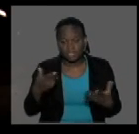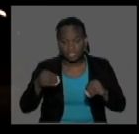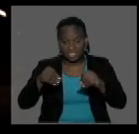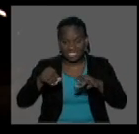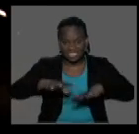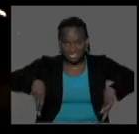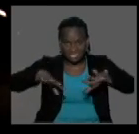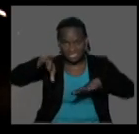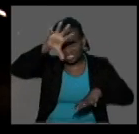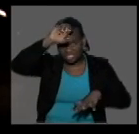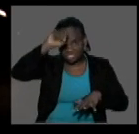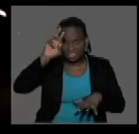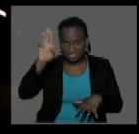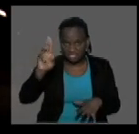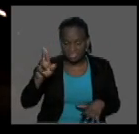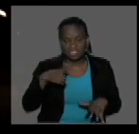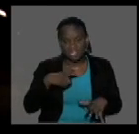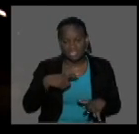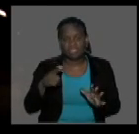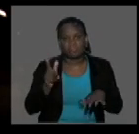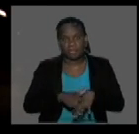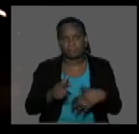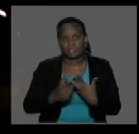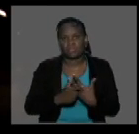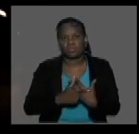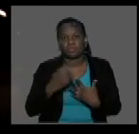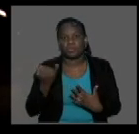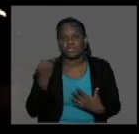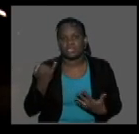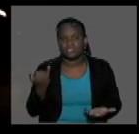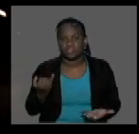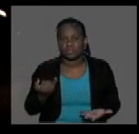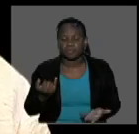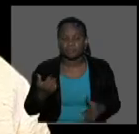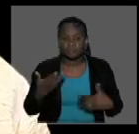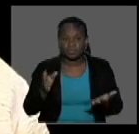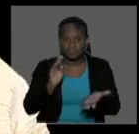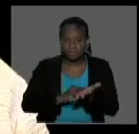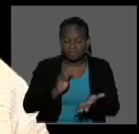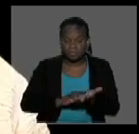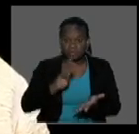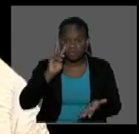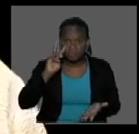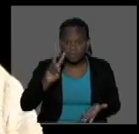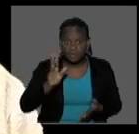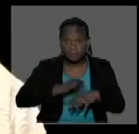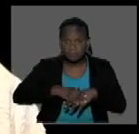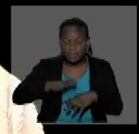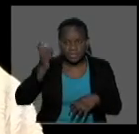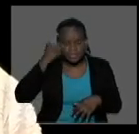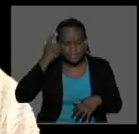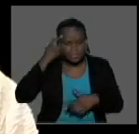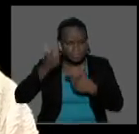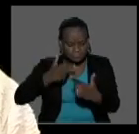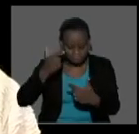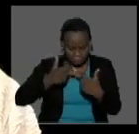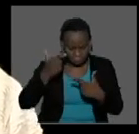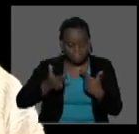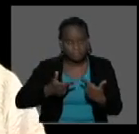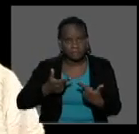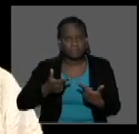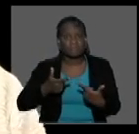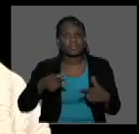têm esse papel. Eu até entendo que falta essa visão ser mais